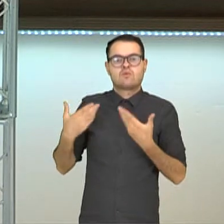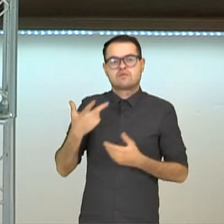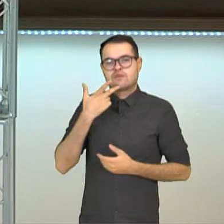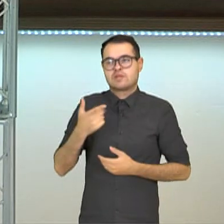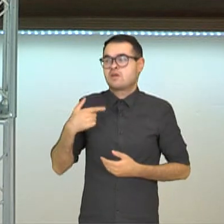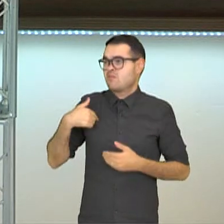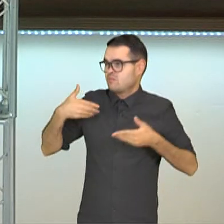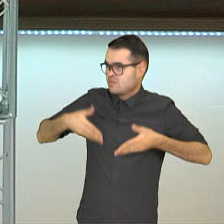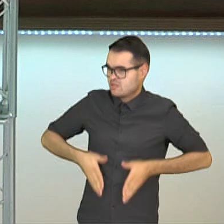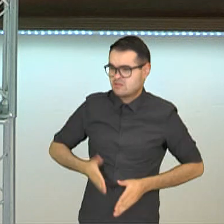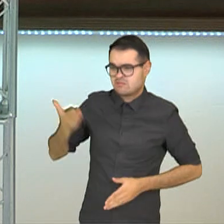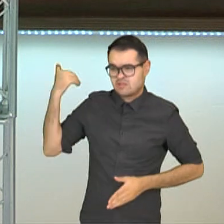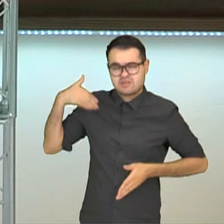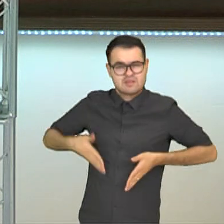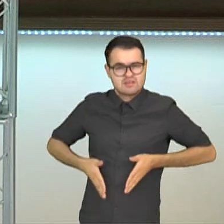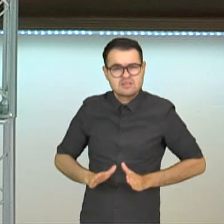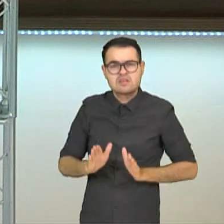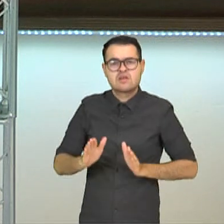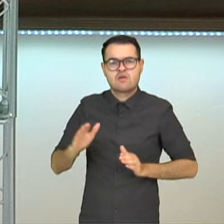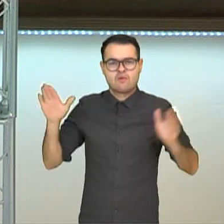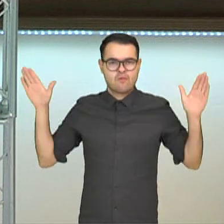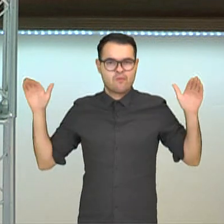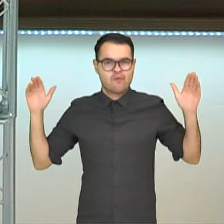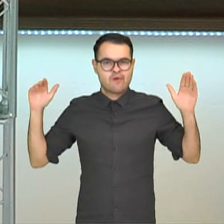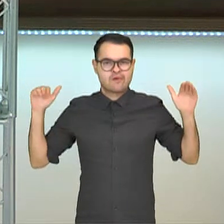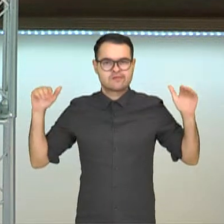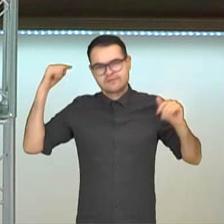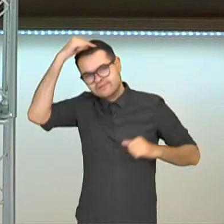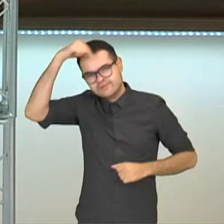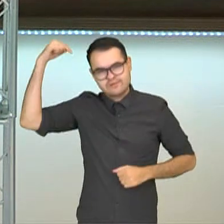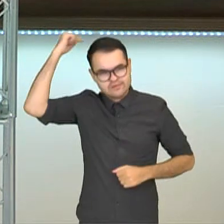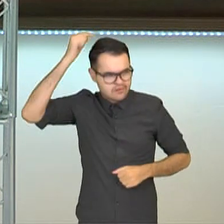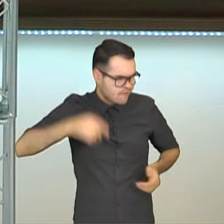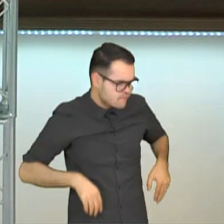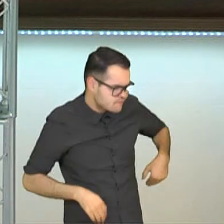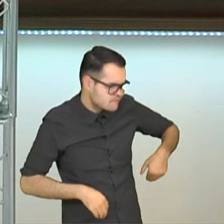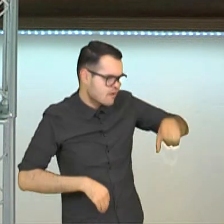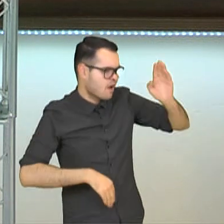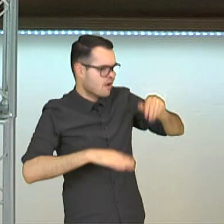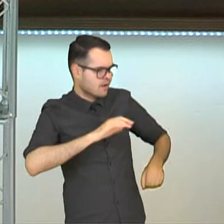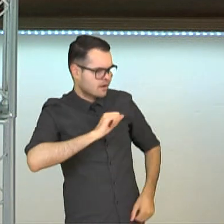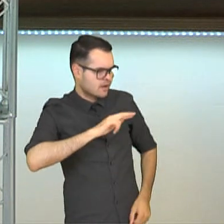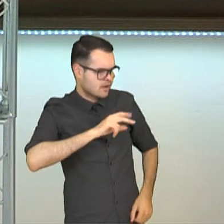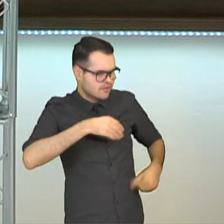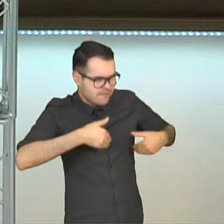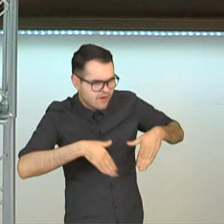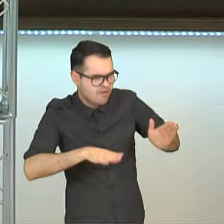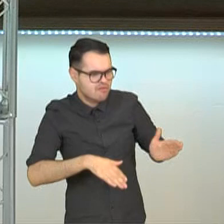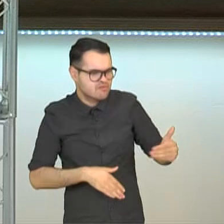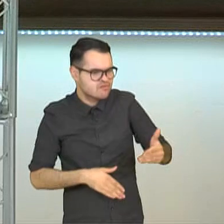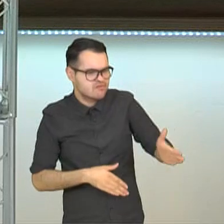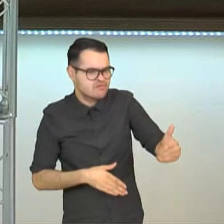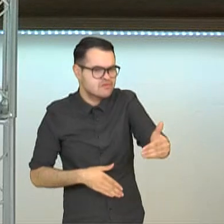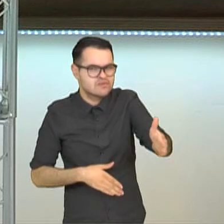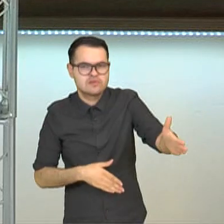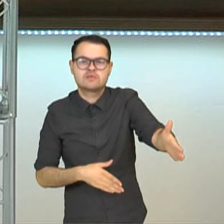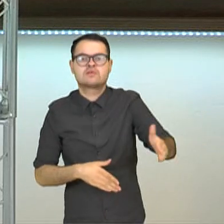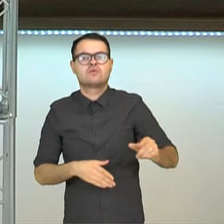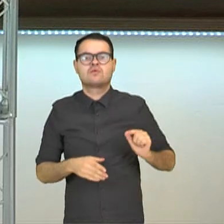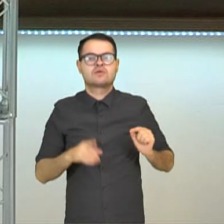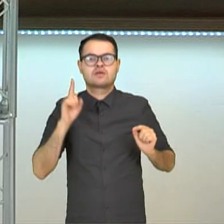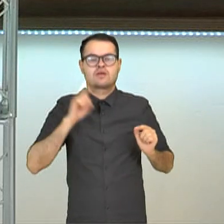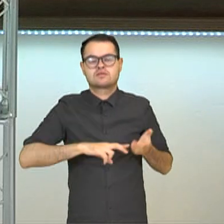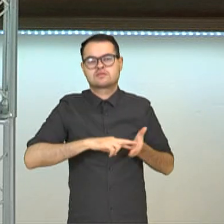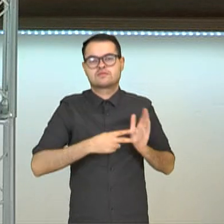nasci, um anjo torto desses que vivem na sombra disse, vai, Carlos, cê goste na vida. Ele está aqui, na